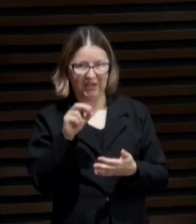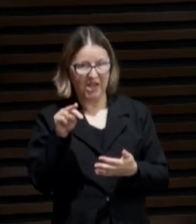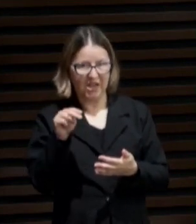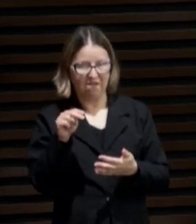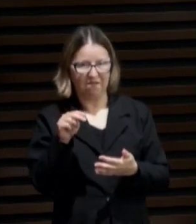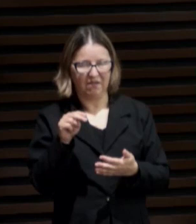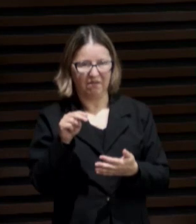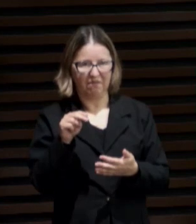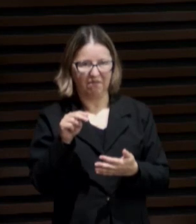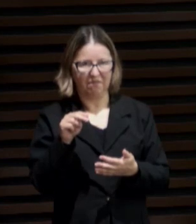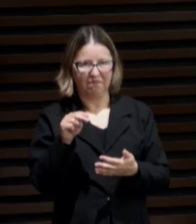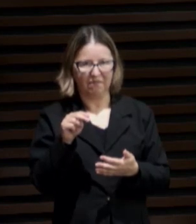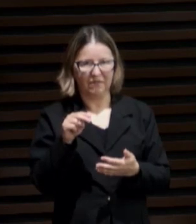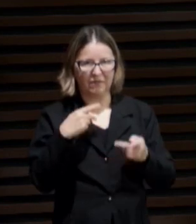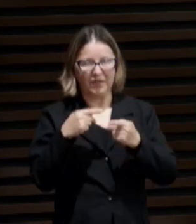Meu Deus!